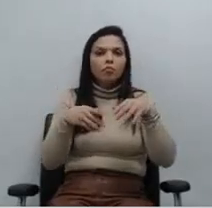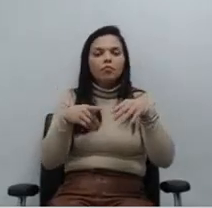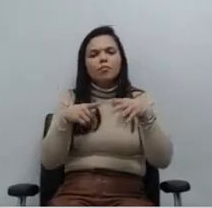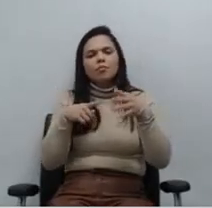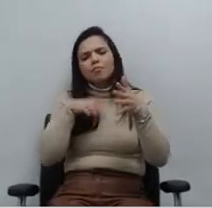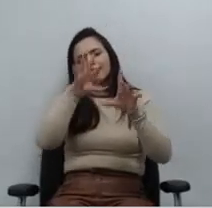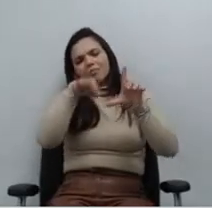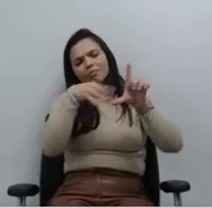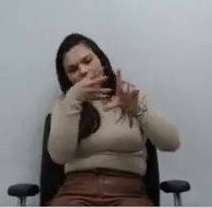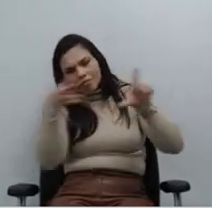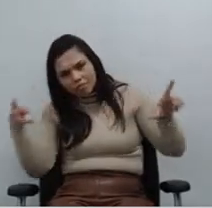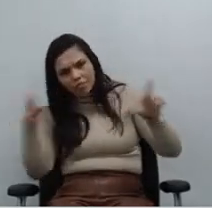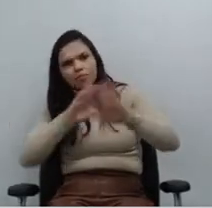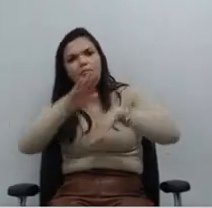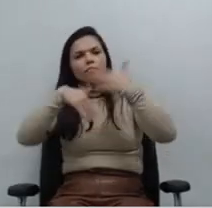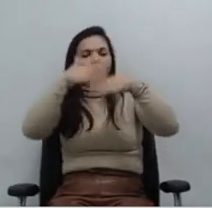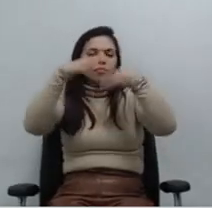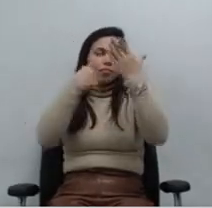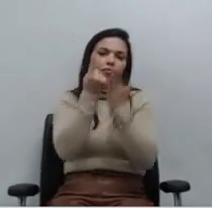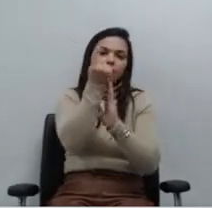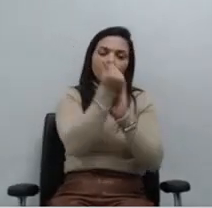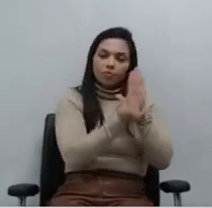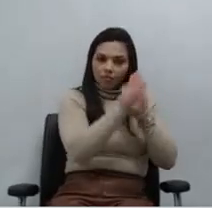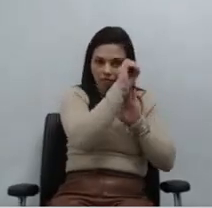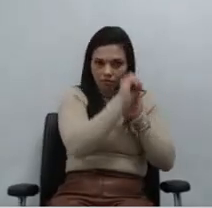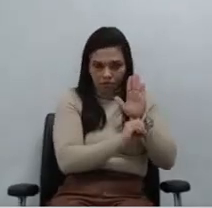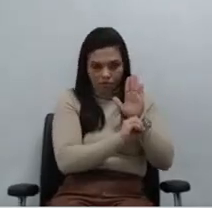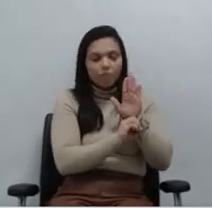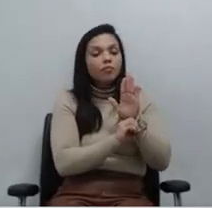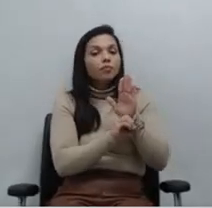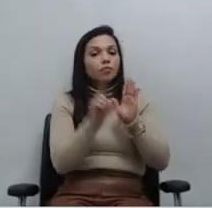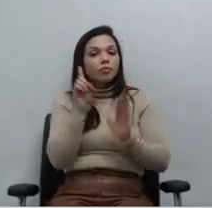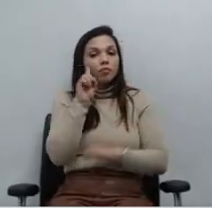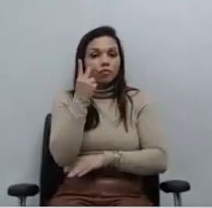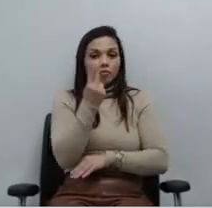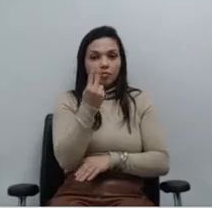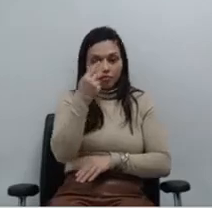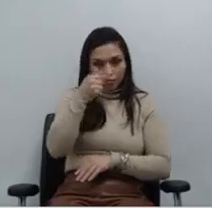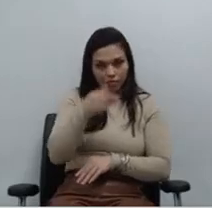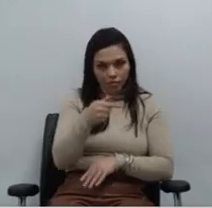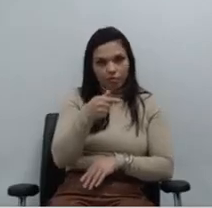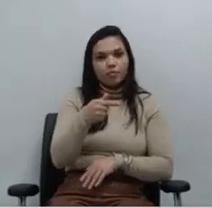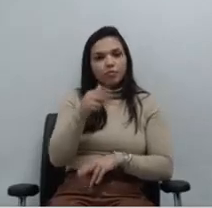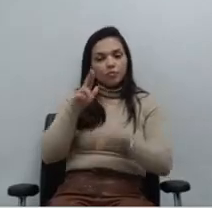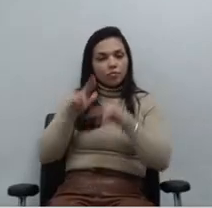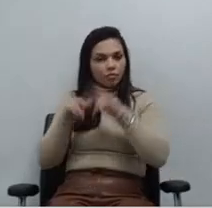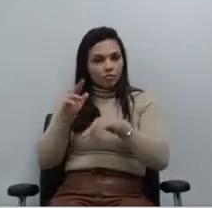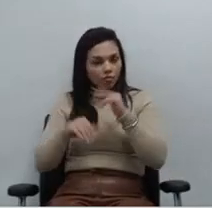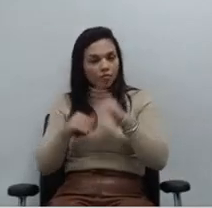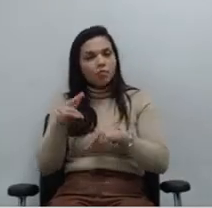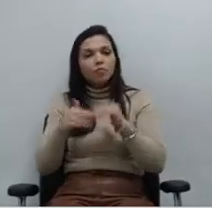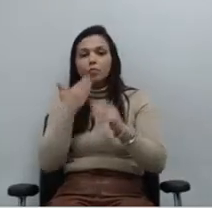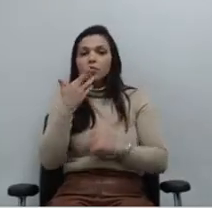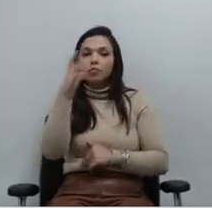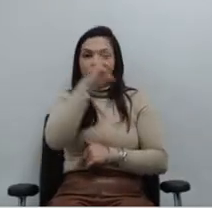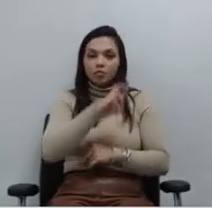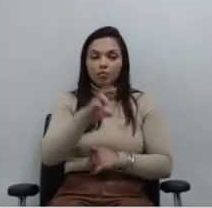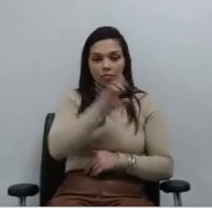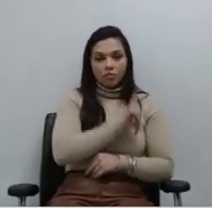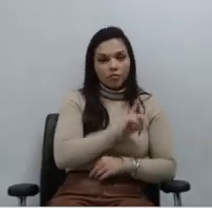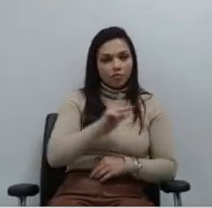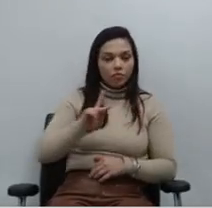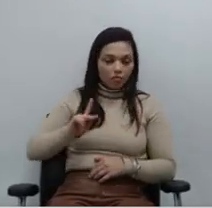e de tabelas que indicam a evolução da execução orçamentária. Em 27/6, foi concedida a vista segundo a Subdefensoria Pública. No